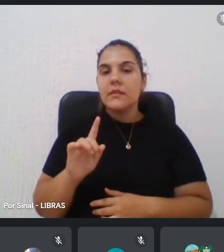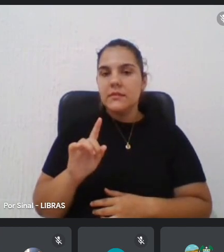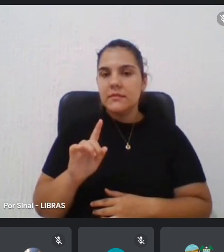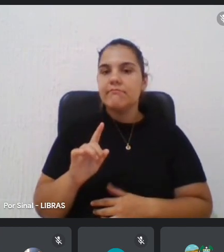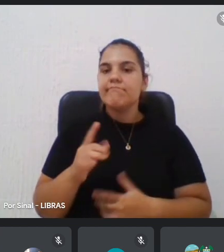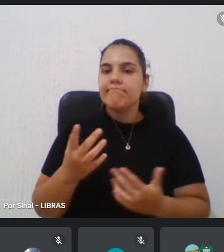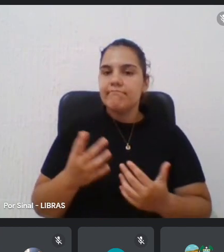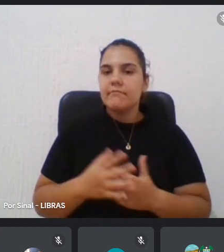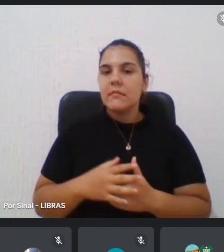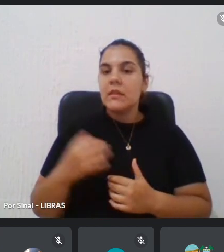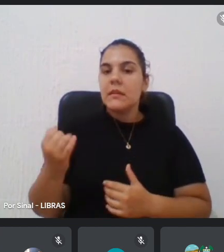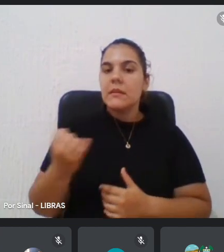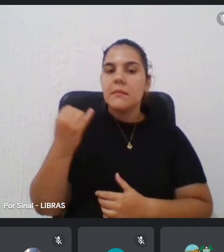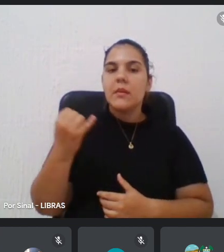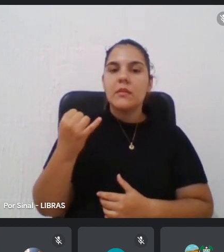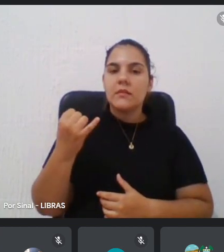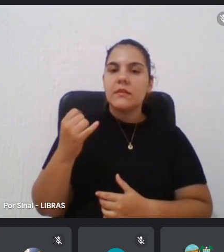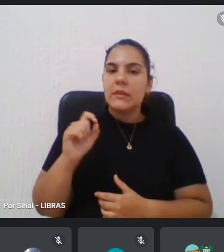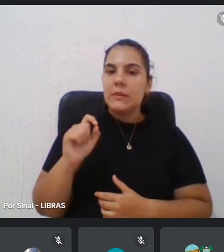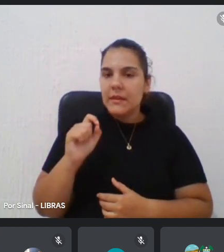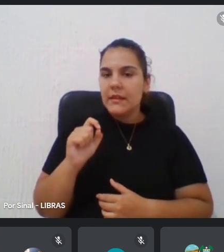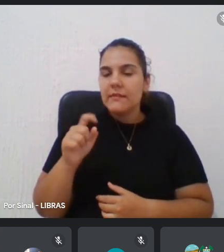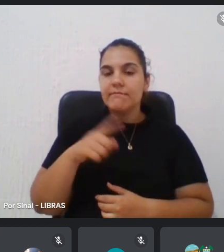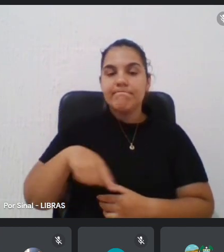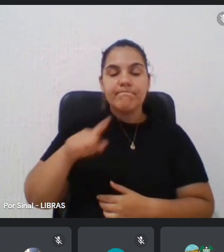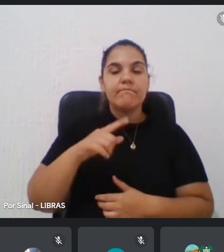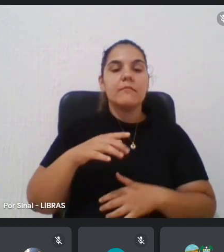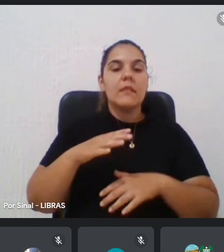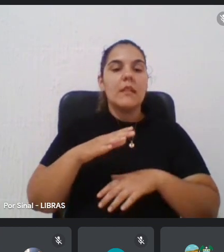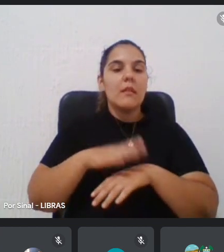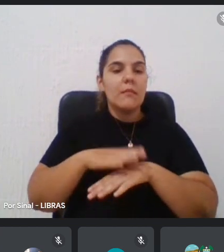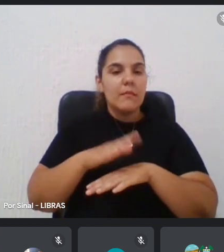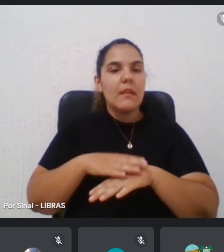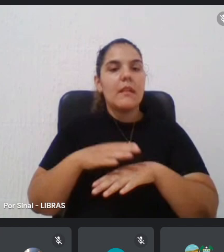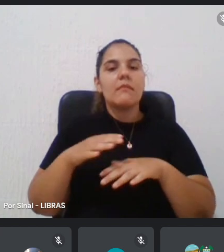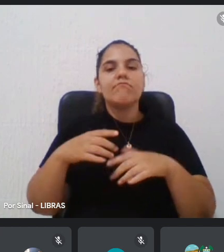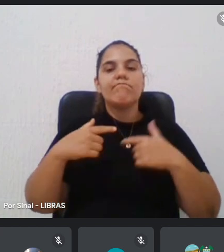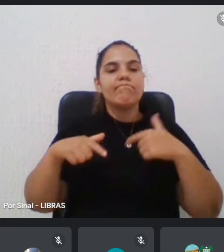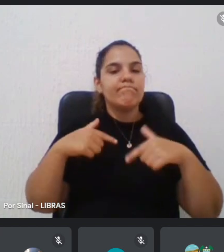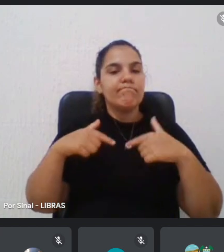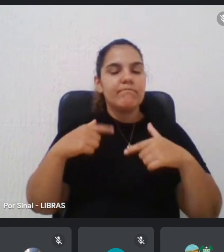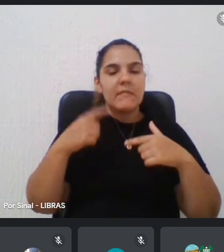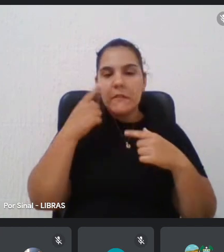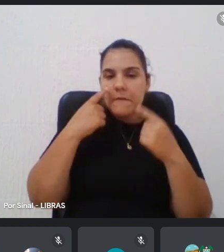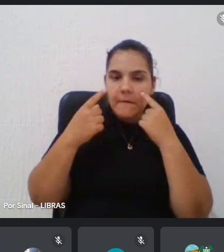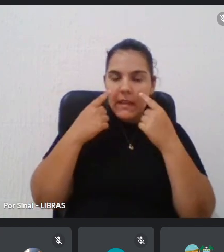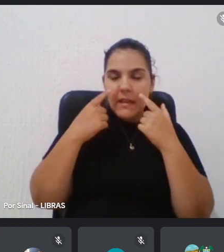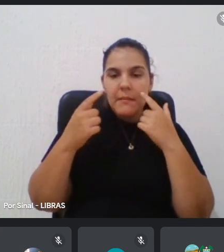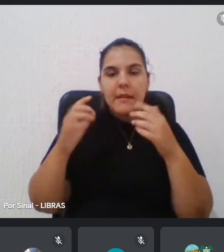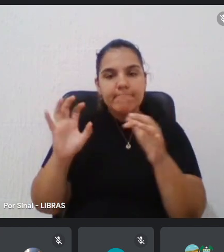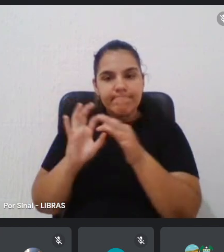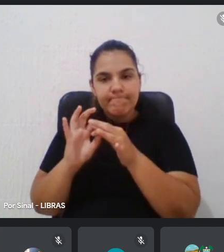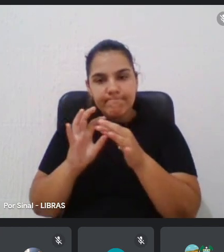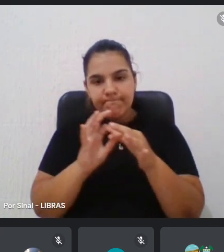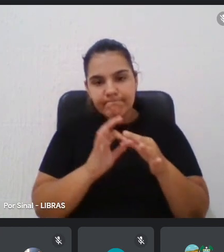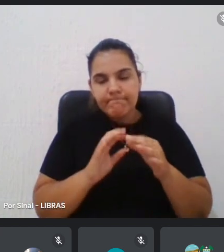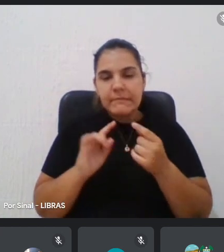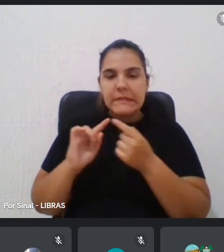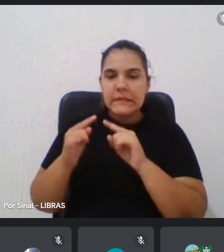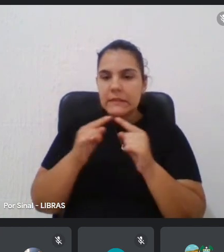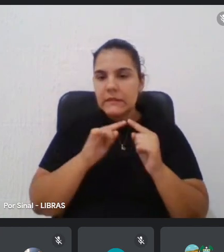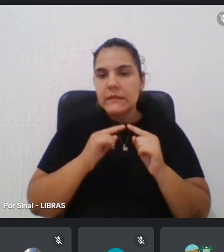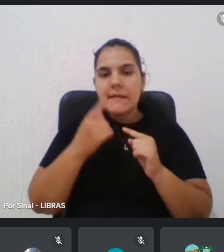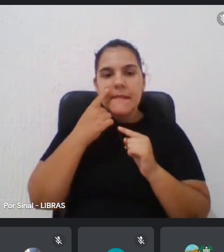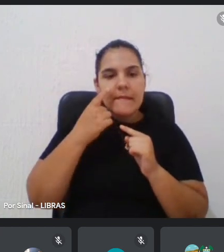importante vocês se mobilizarem também para poder ver essas articulações, ver com quem vocês poderiam se juntar para tal, mas